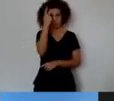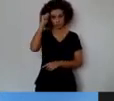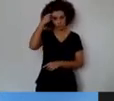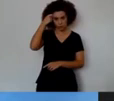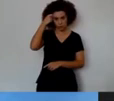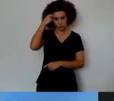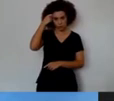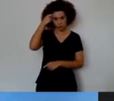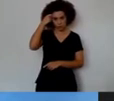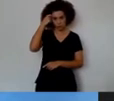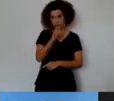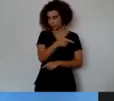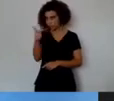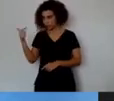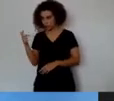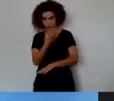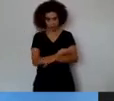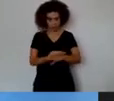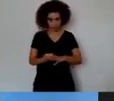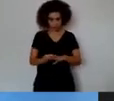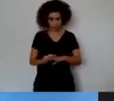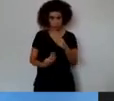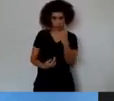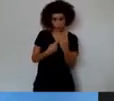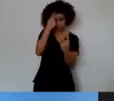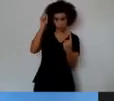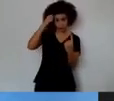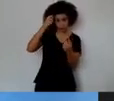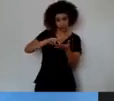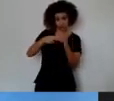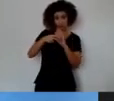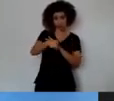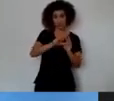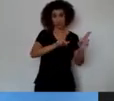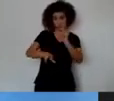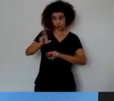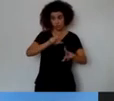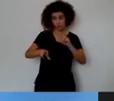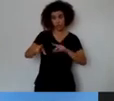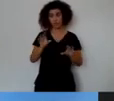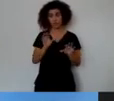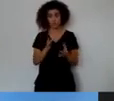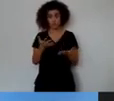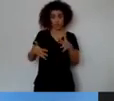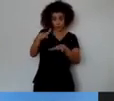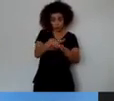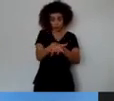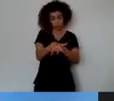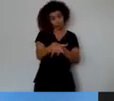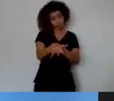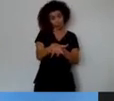várias outras pessoas brancas, né? Então, assim, não vamos colocar, né, esse tipo de responsabilidade